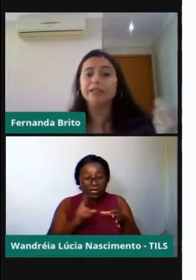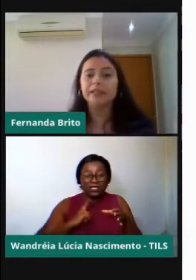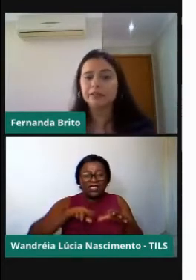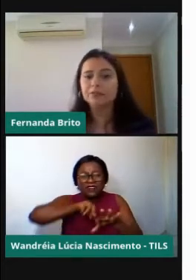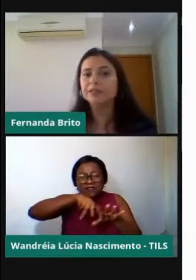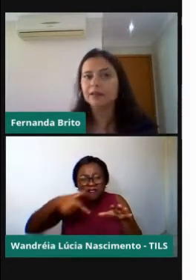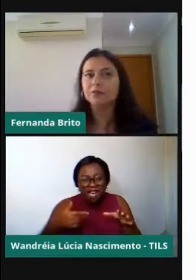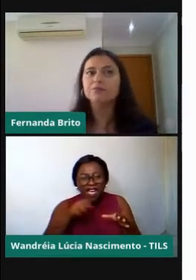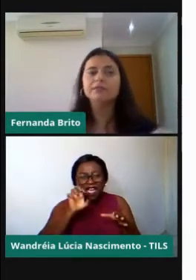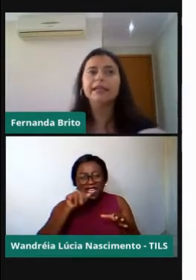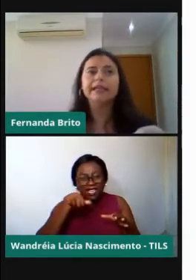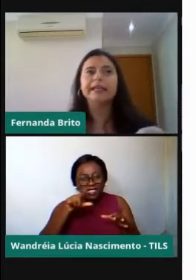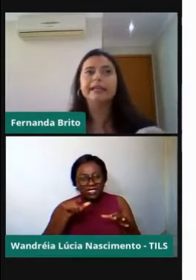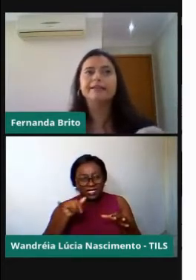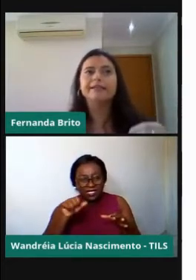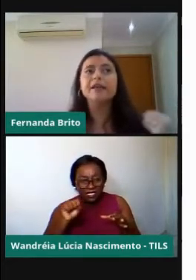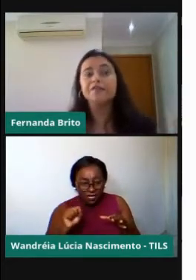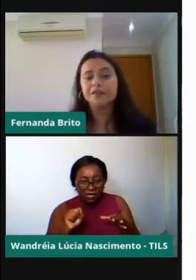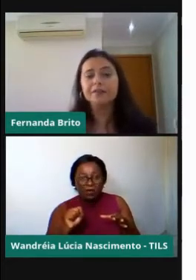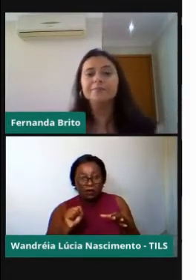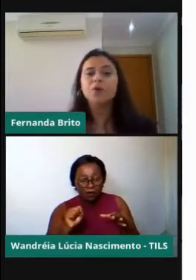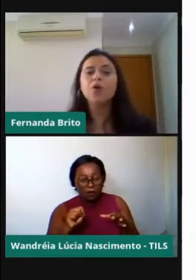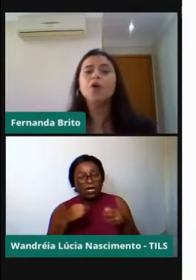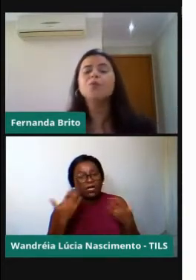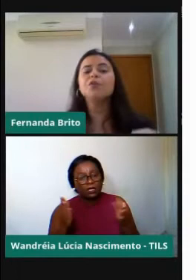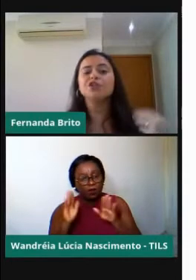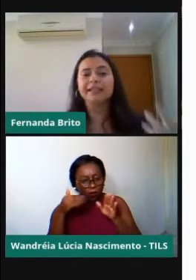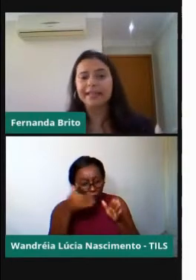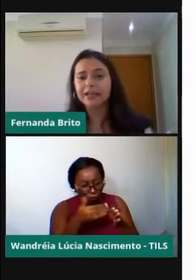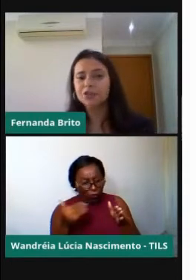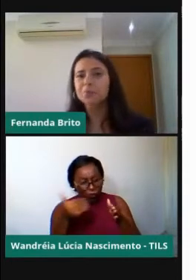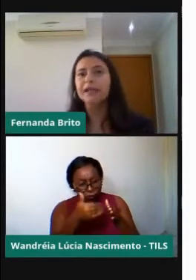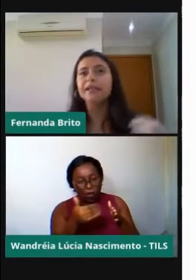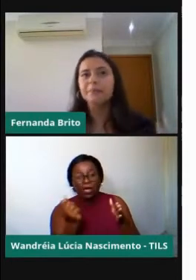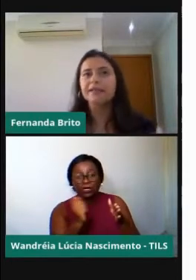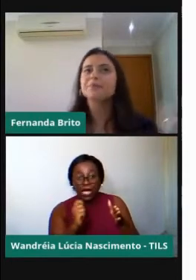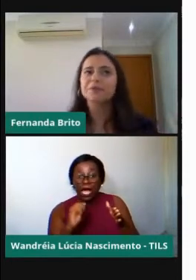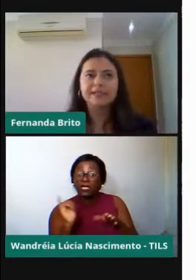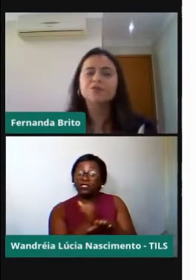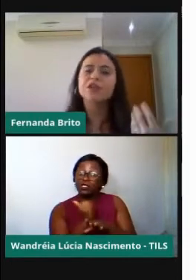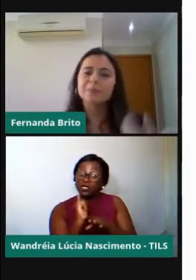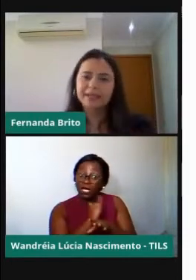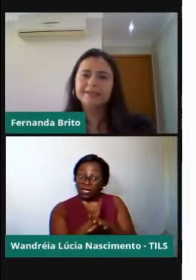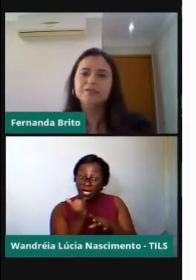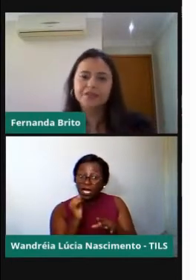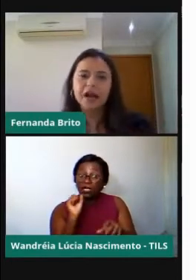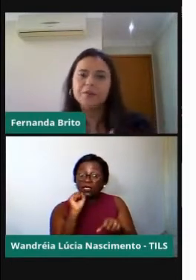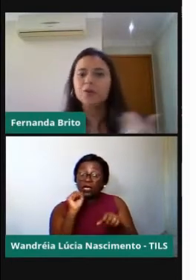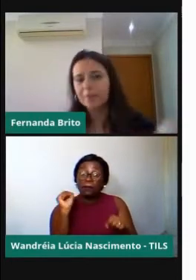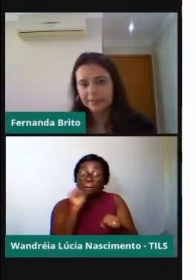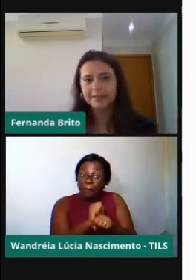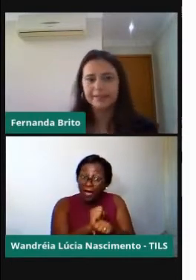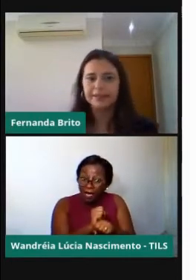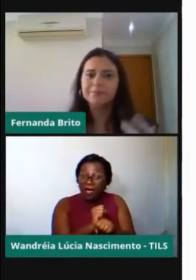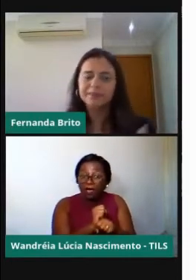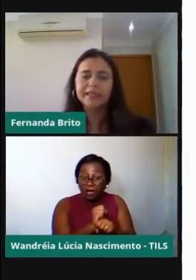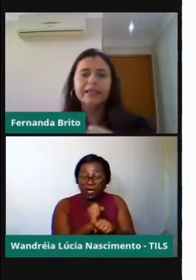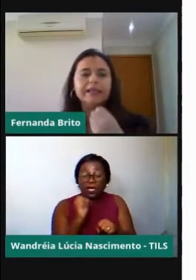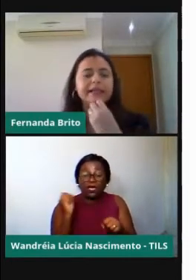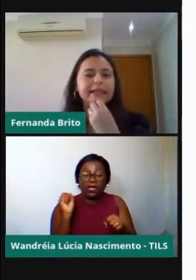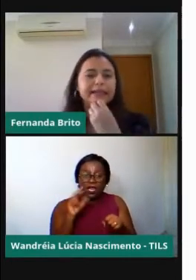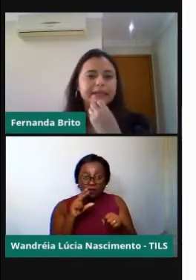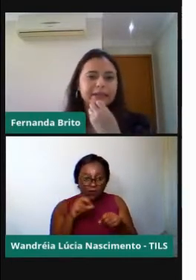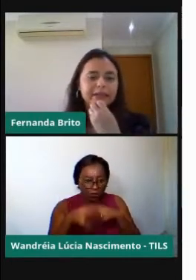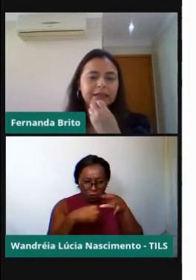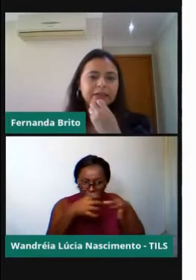que poderiam, então, servir como estratégias para inibir esse processo de replicação viral e combater, assim,